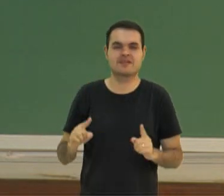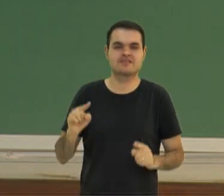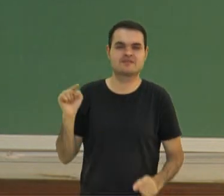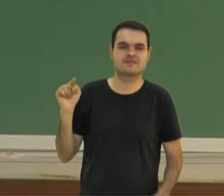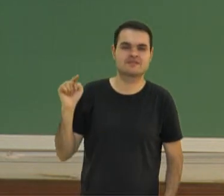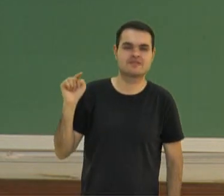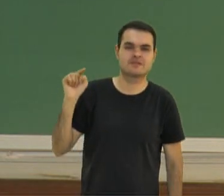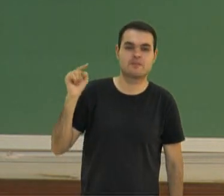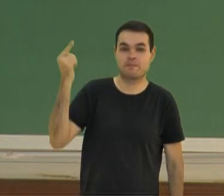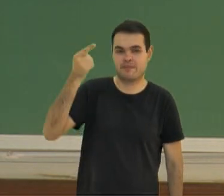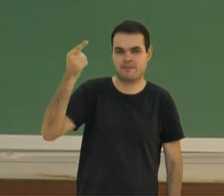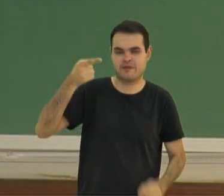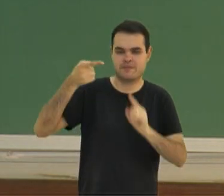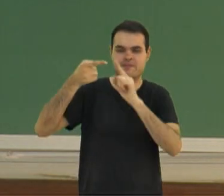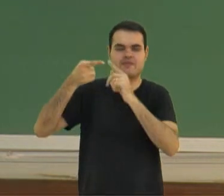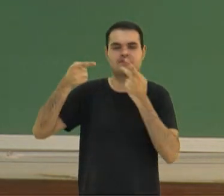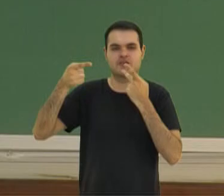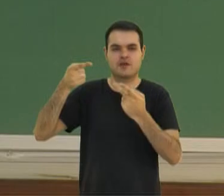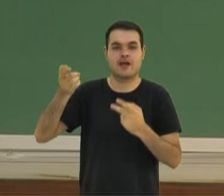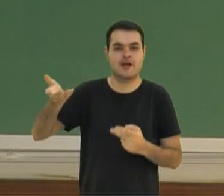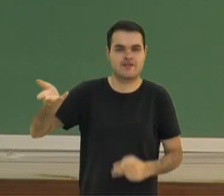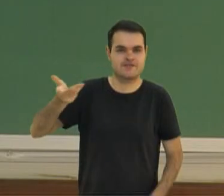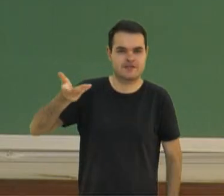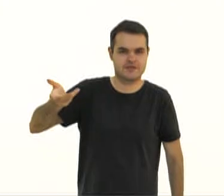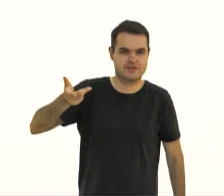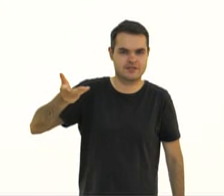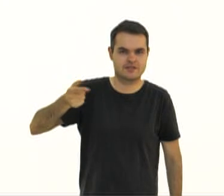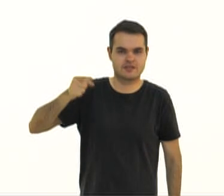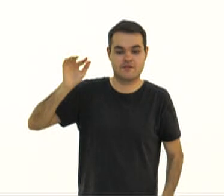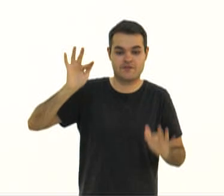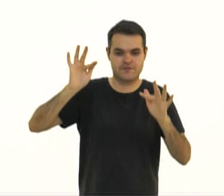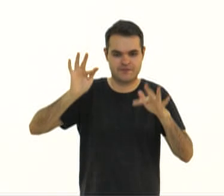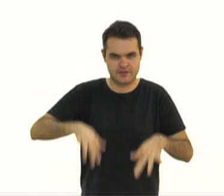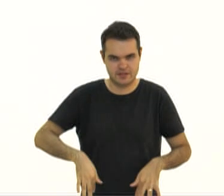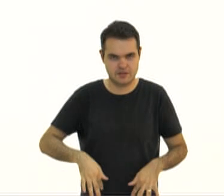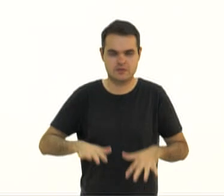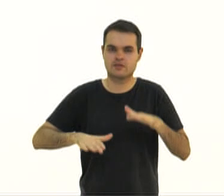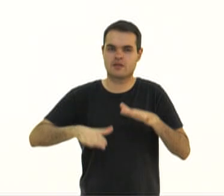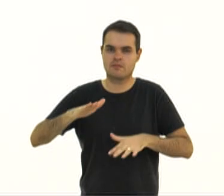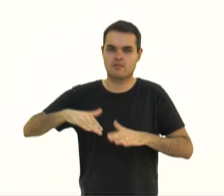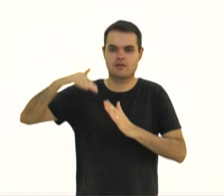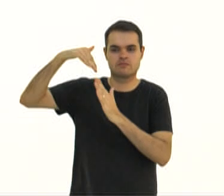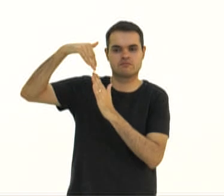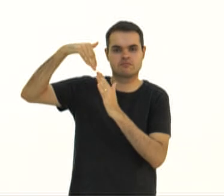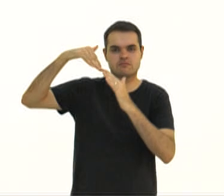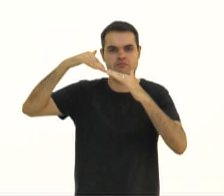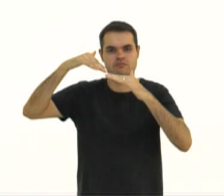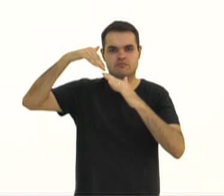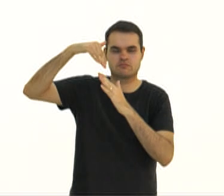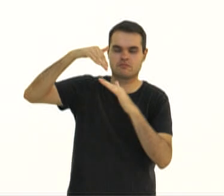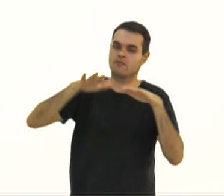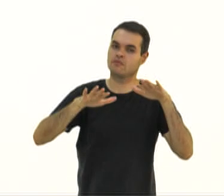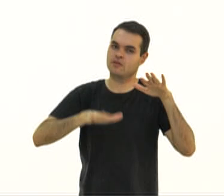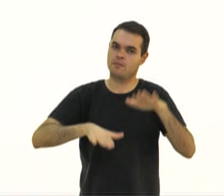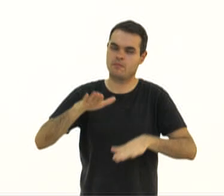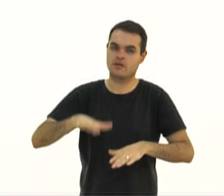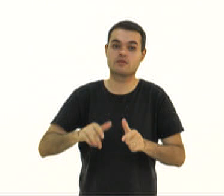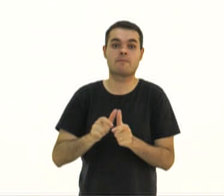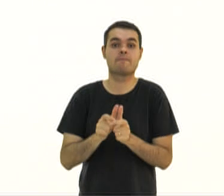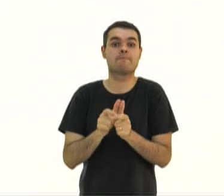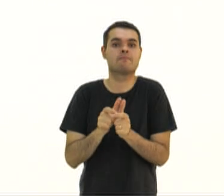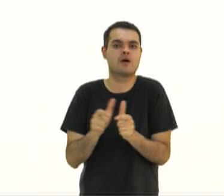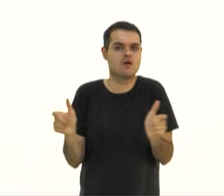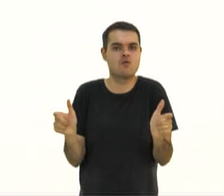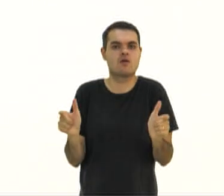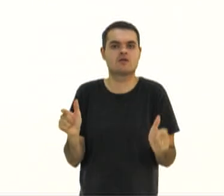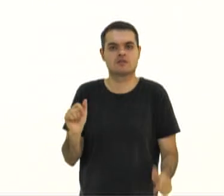item, melhor dizendo? Ele diz, a velocidade que o porco atinge ao final do escorrega depende da inclinação dos escorregas e é maior na trajetória